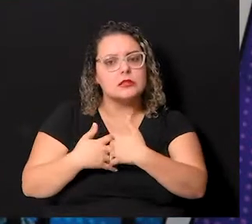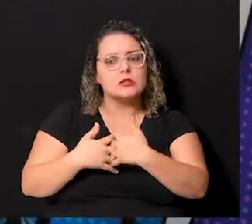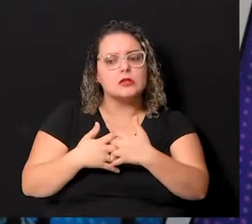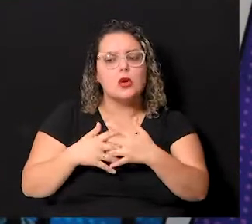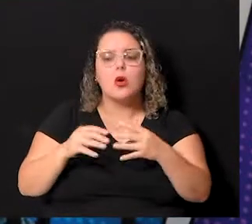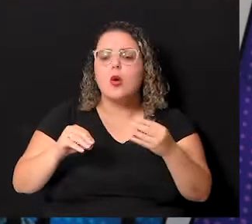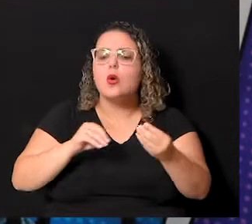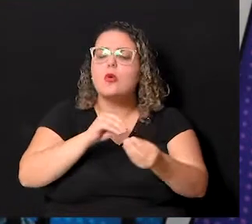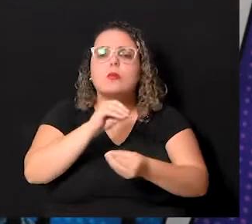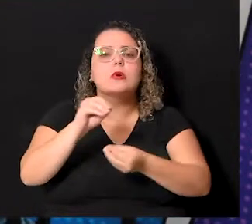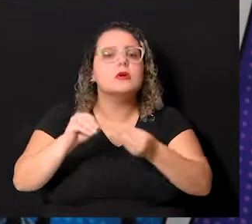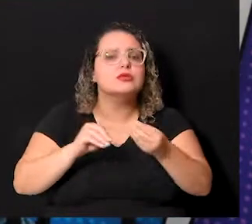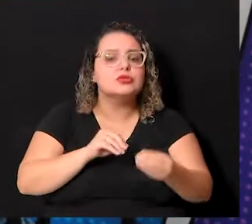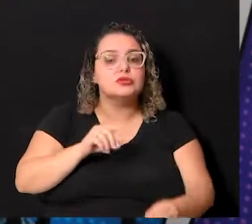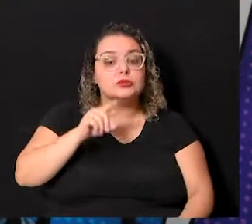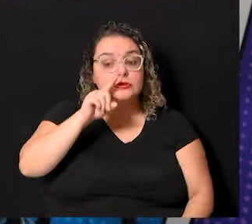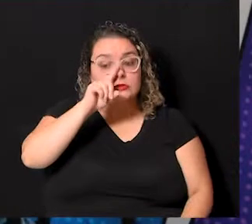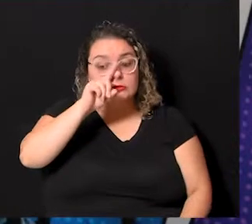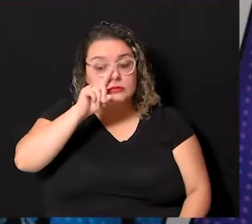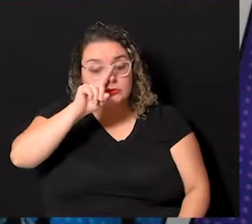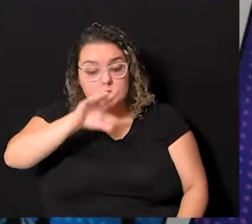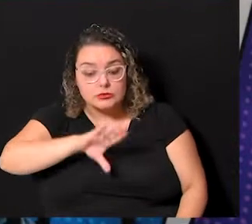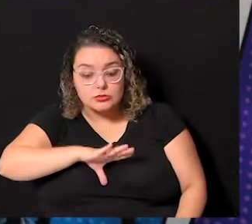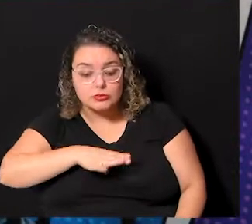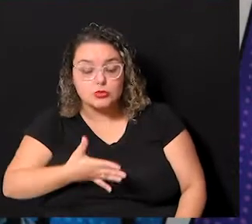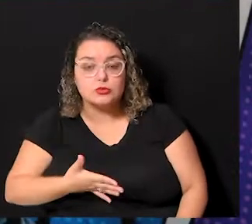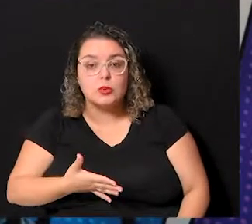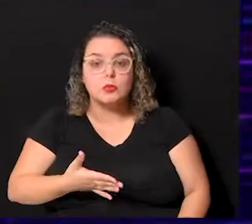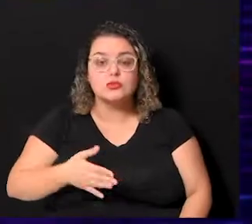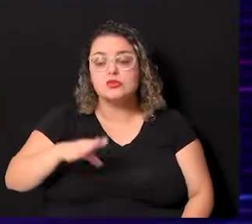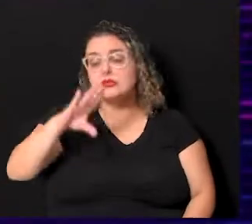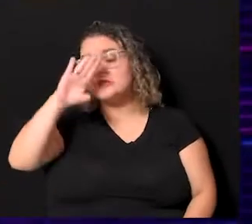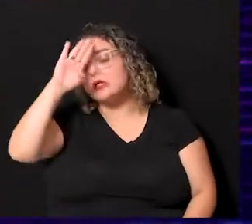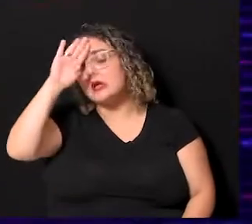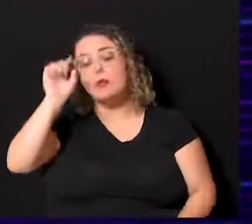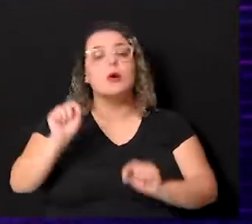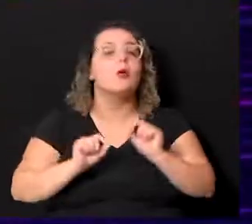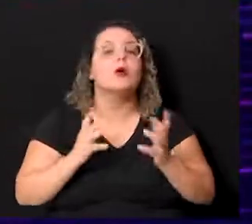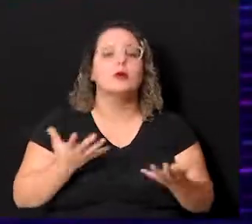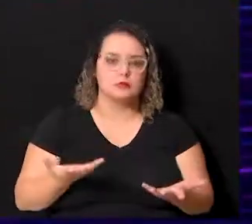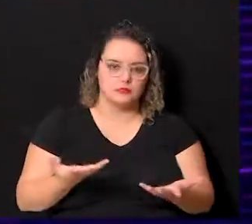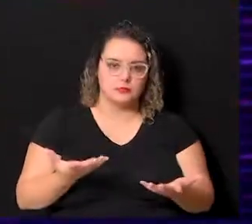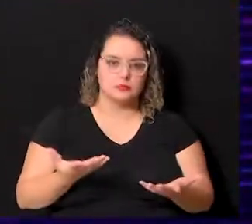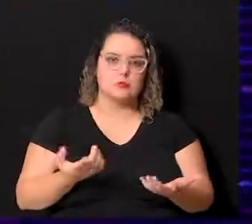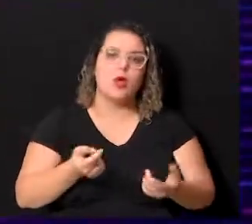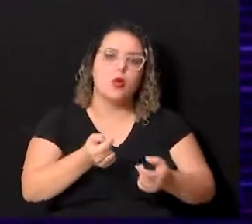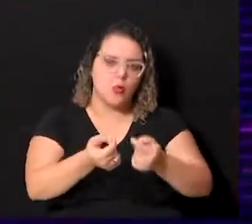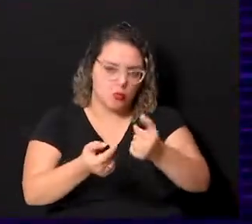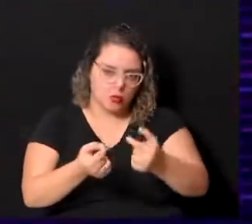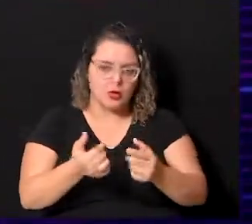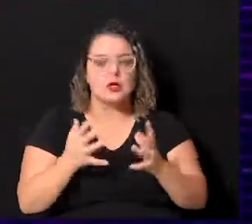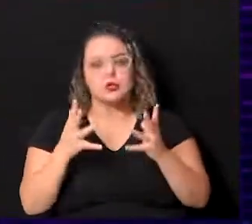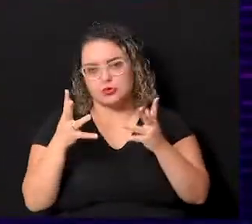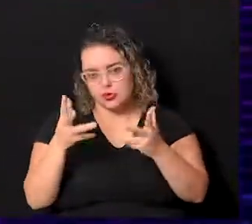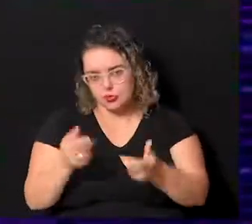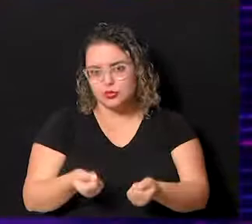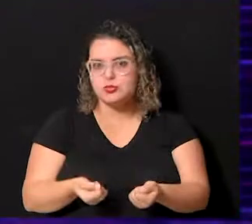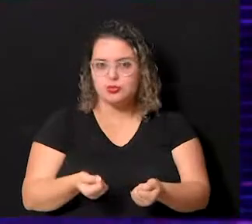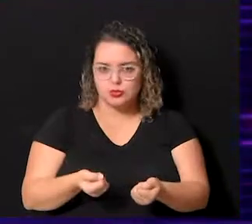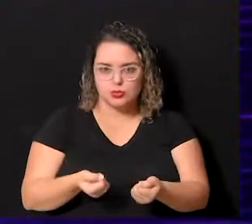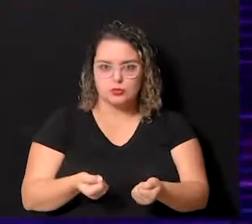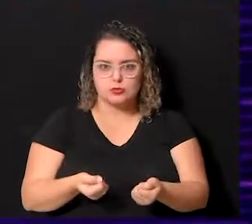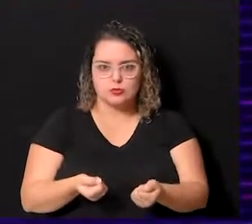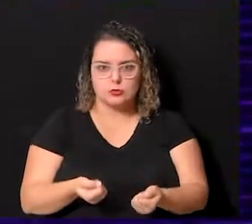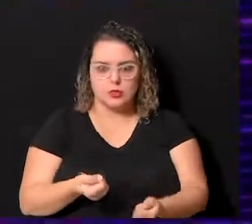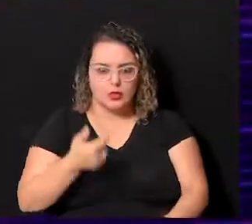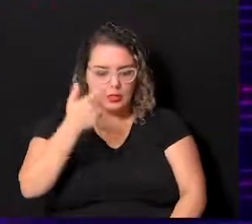dose do quê? De suspense, de drama? Bom, tem um pouquinho de tudo. Eu